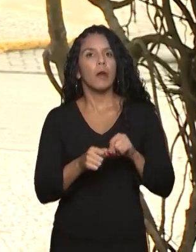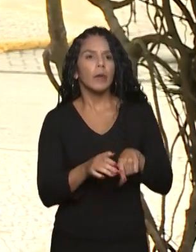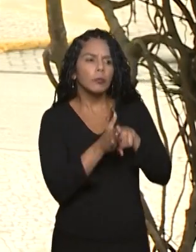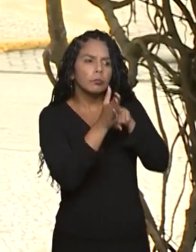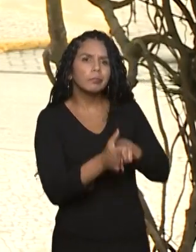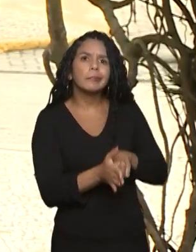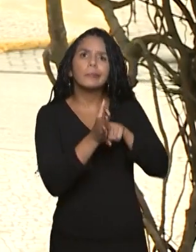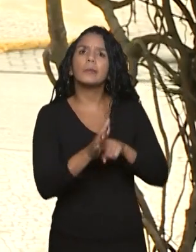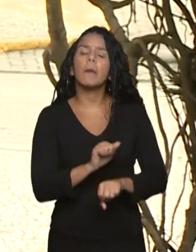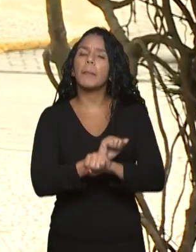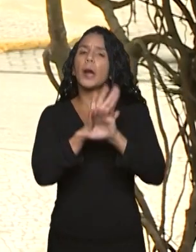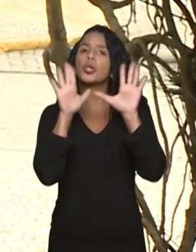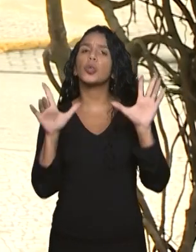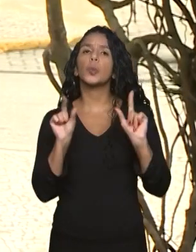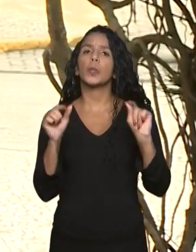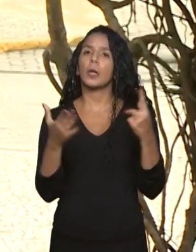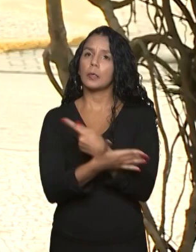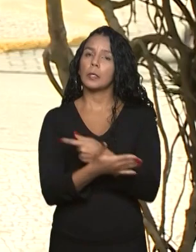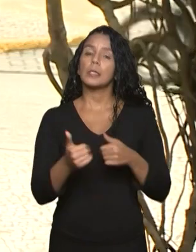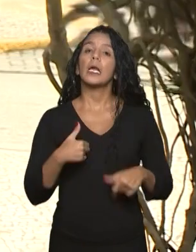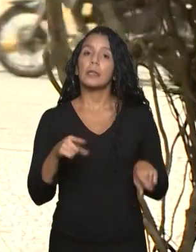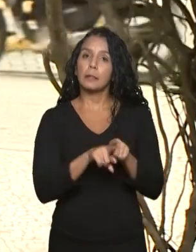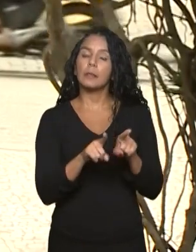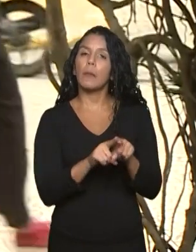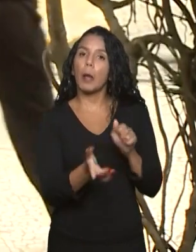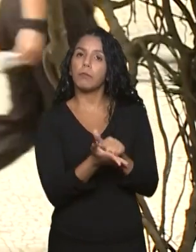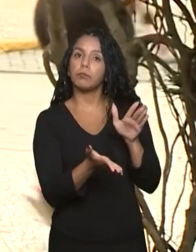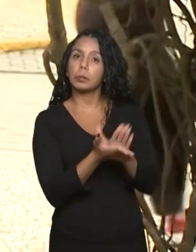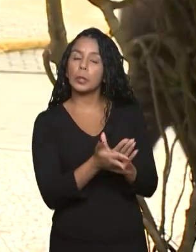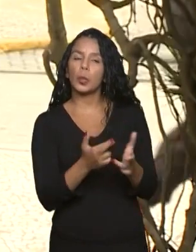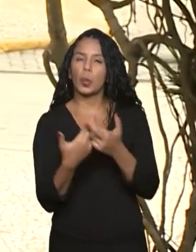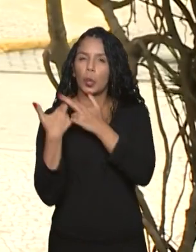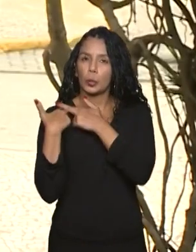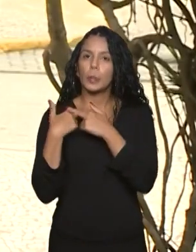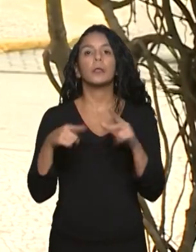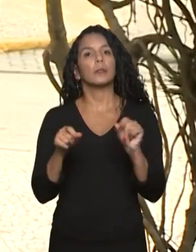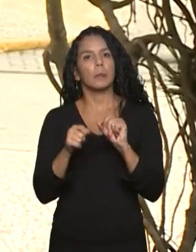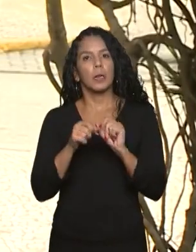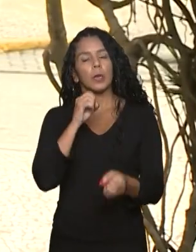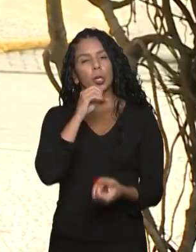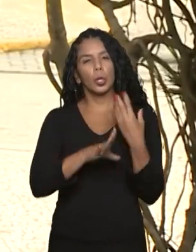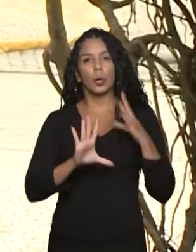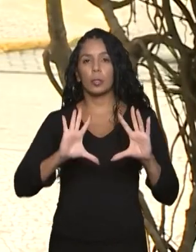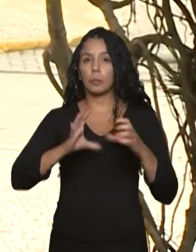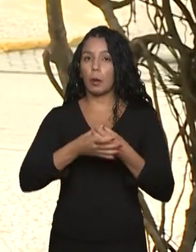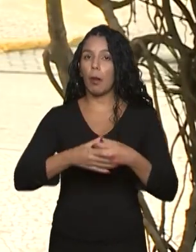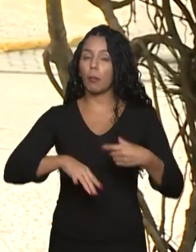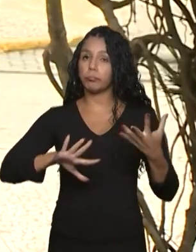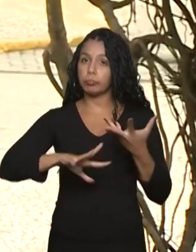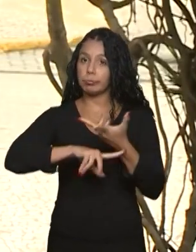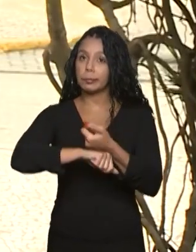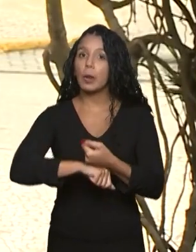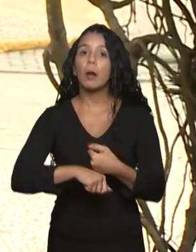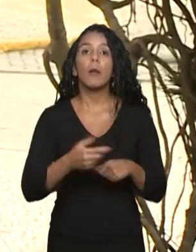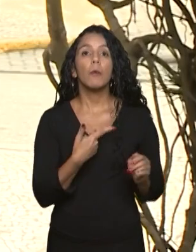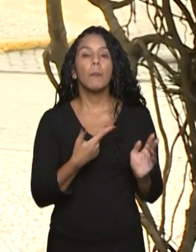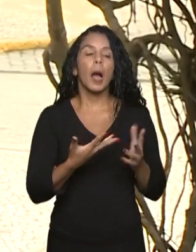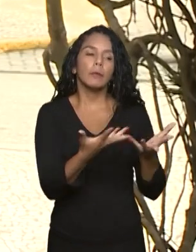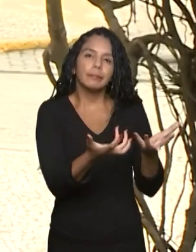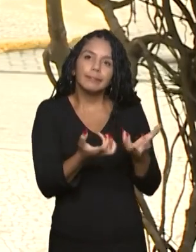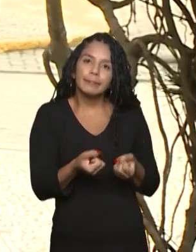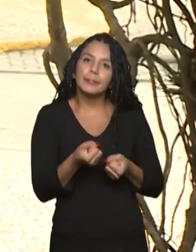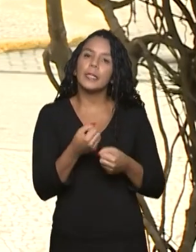para esclarecer o caso e punir os responsáveis. E, além disso, foi criada uma comissão multidisciplinar para acolher os